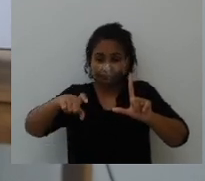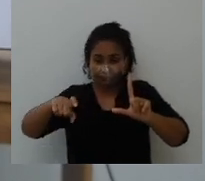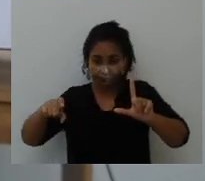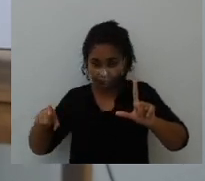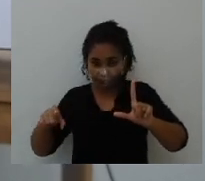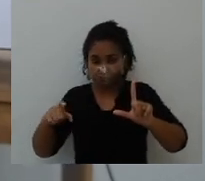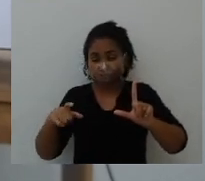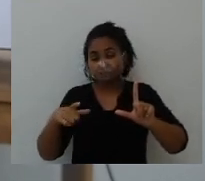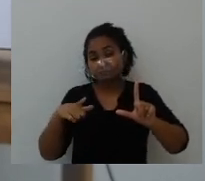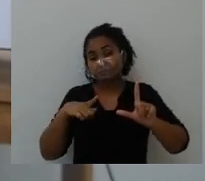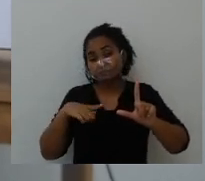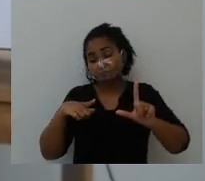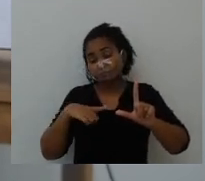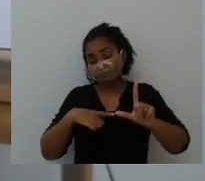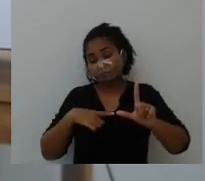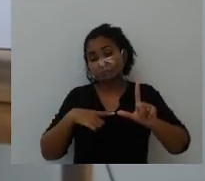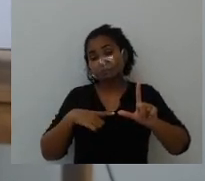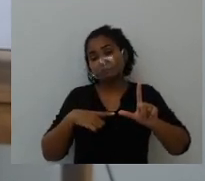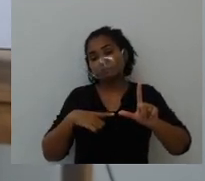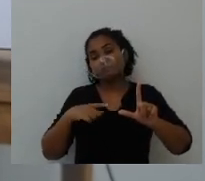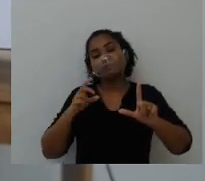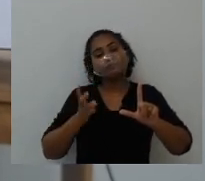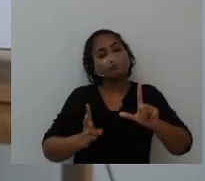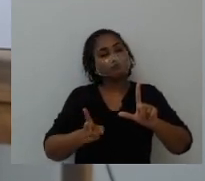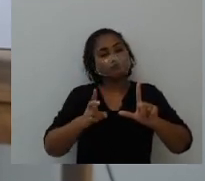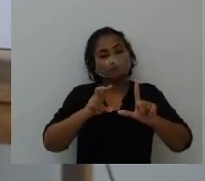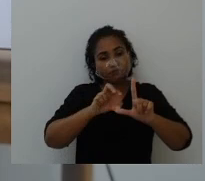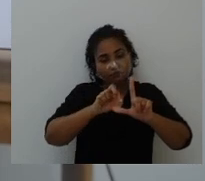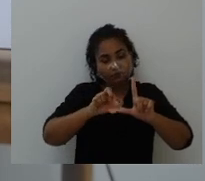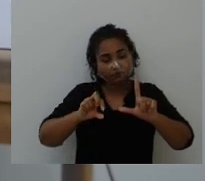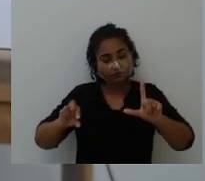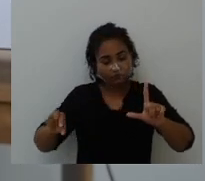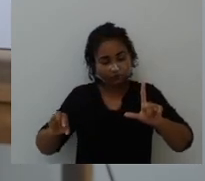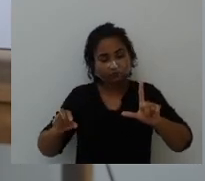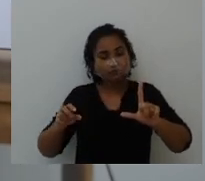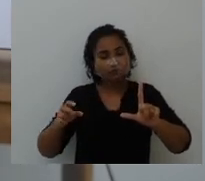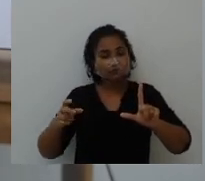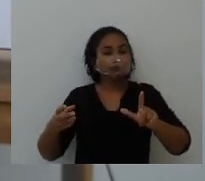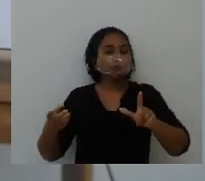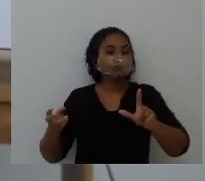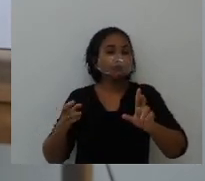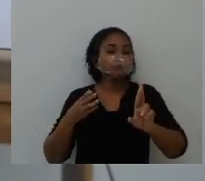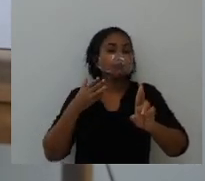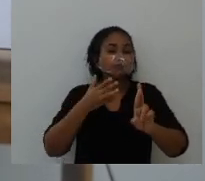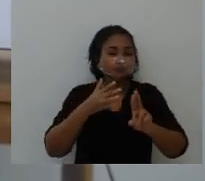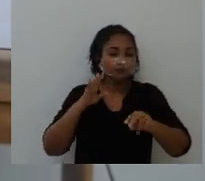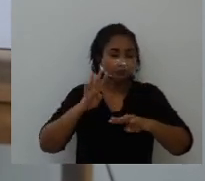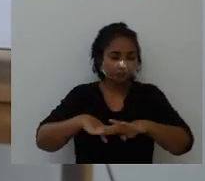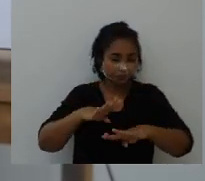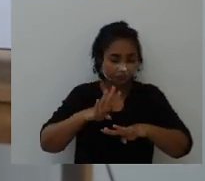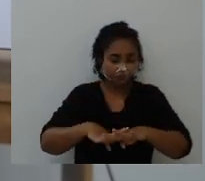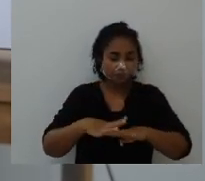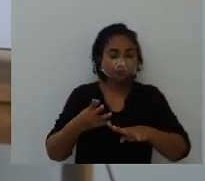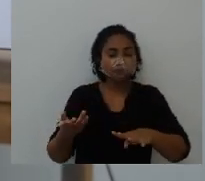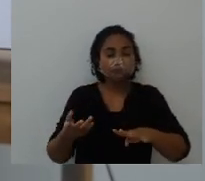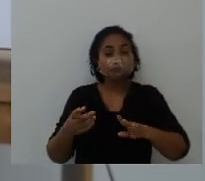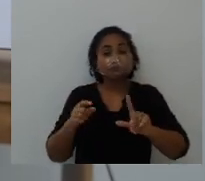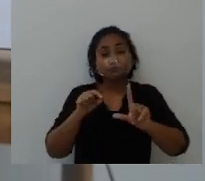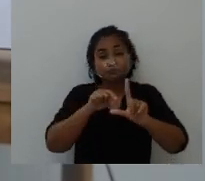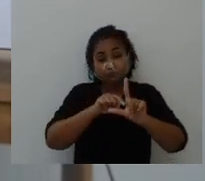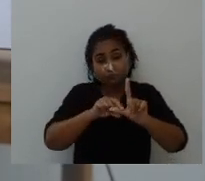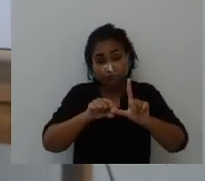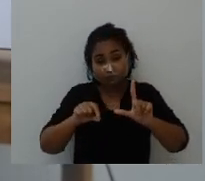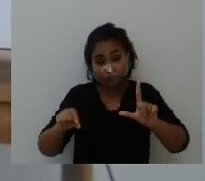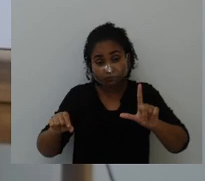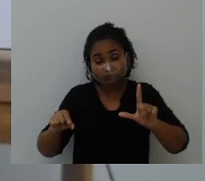X, ela vai estar sempre na horizontal por causa do plano cartesiano. Lembre-se que as componentes,